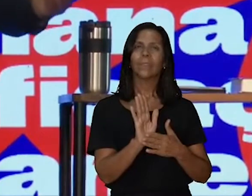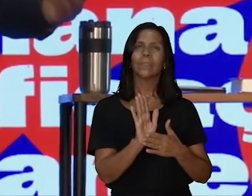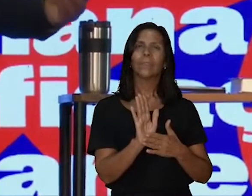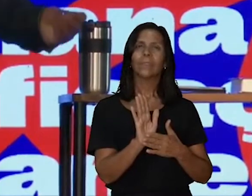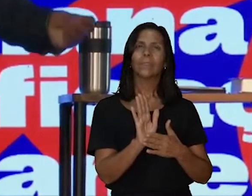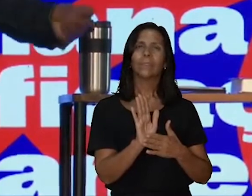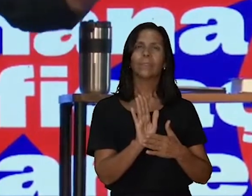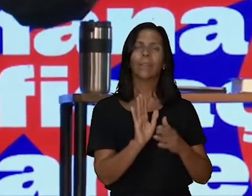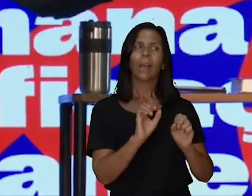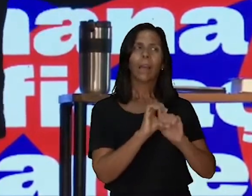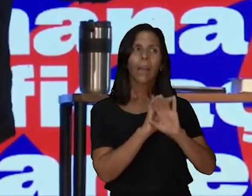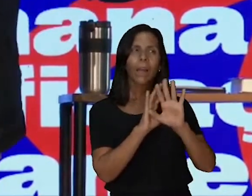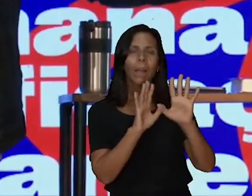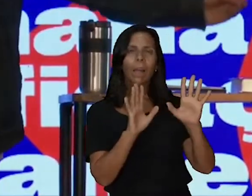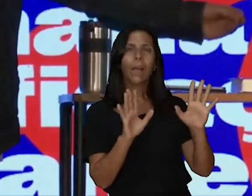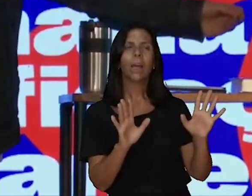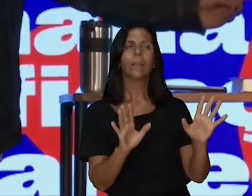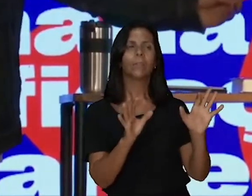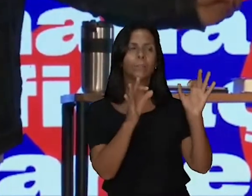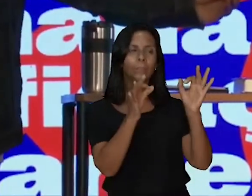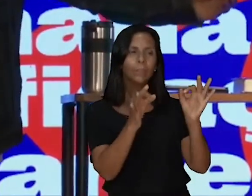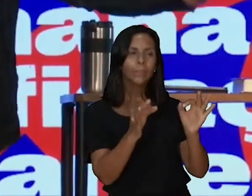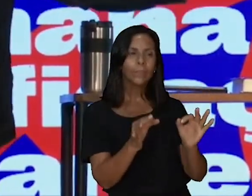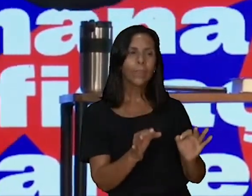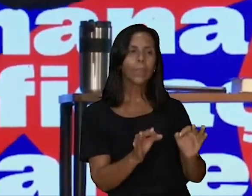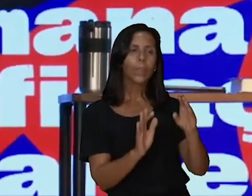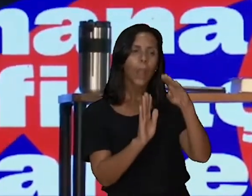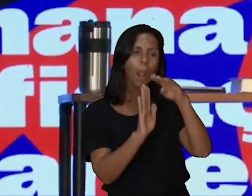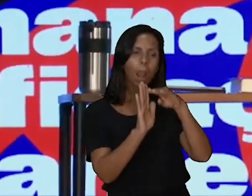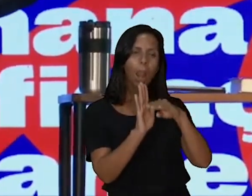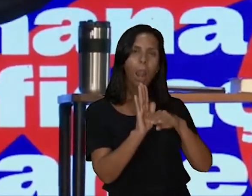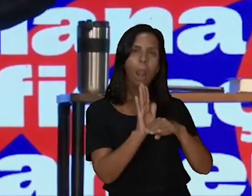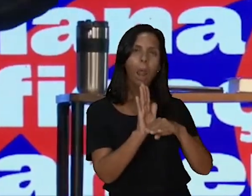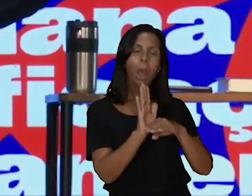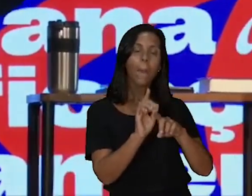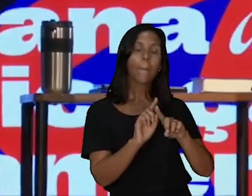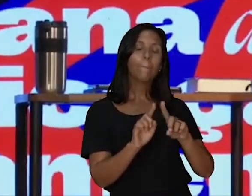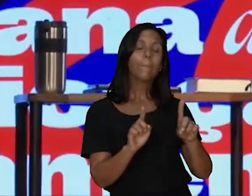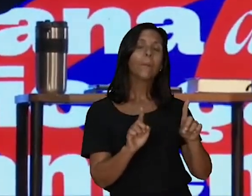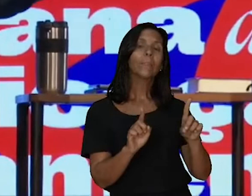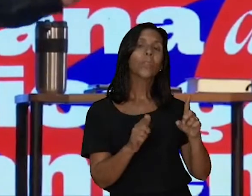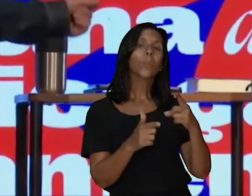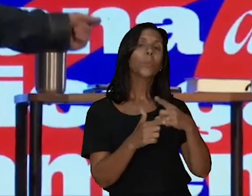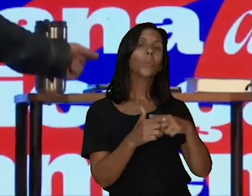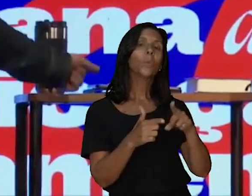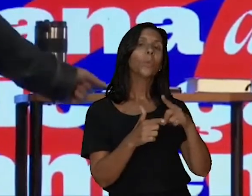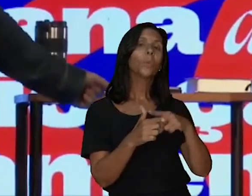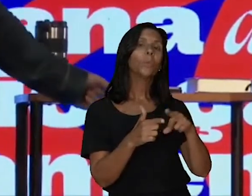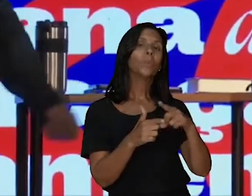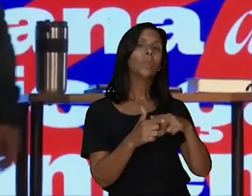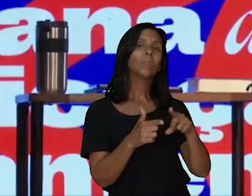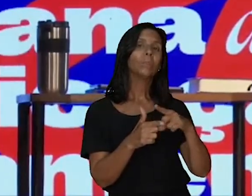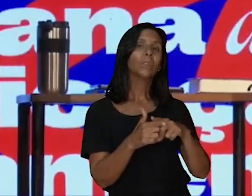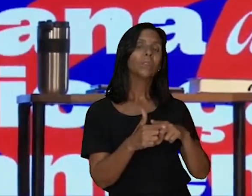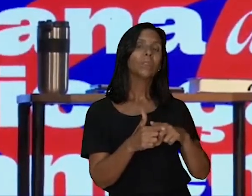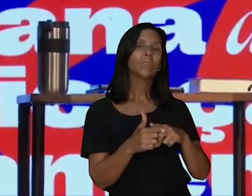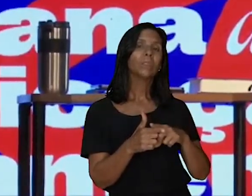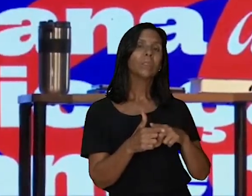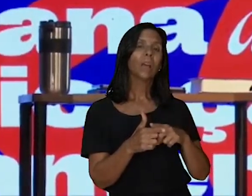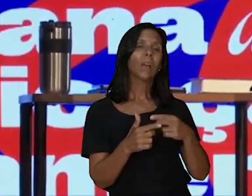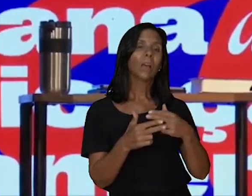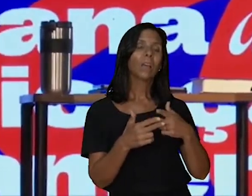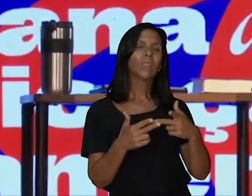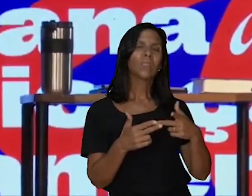bem claros, bem definidos. Só tem um problema, são do século passado. Quando